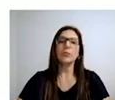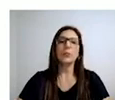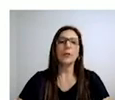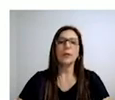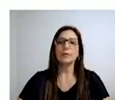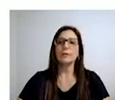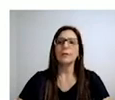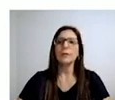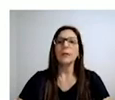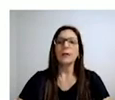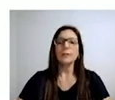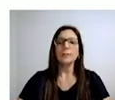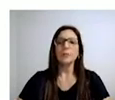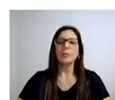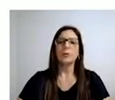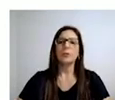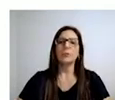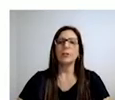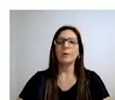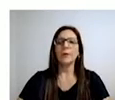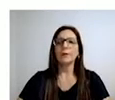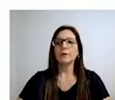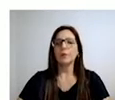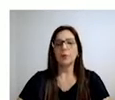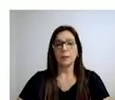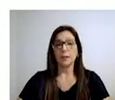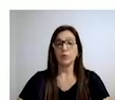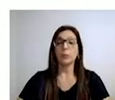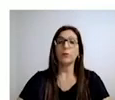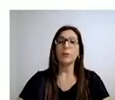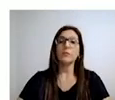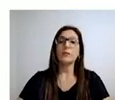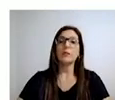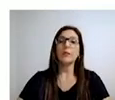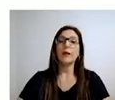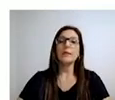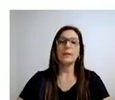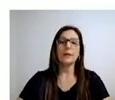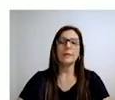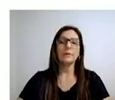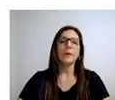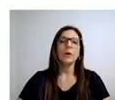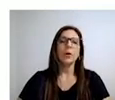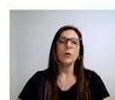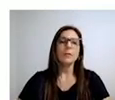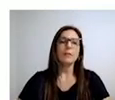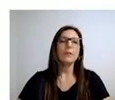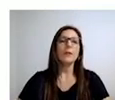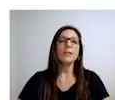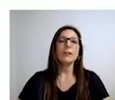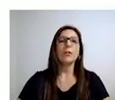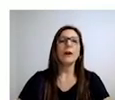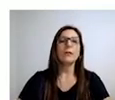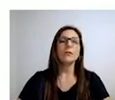sobre eles. Esse tipo de encontro de gametas é conhecido como fecundação externa. Observe a